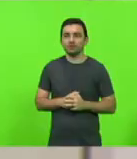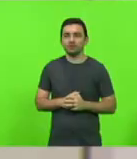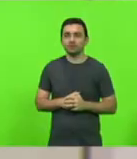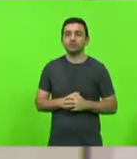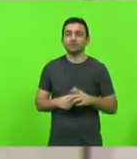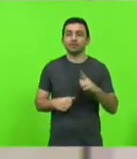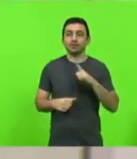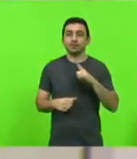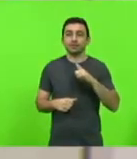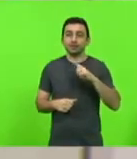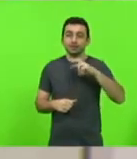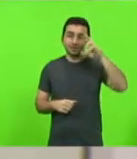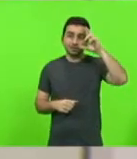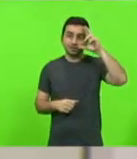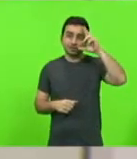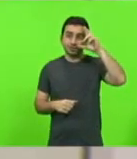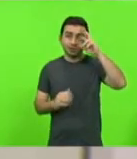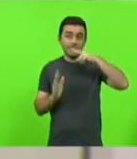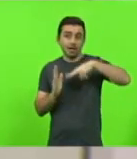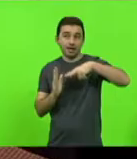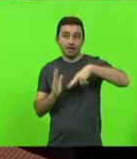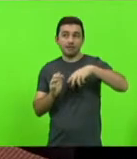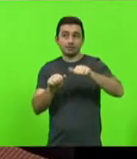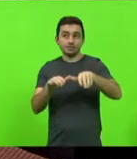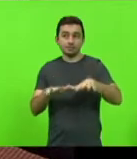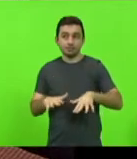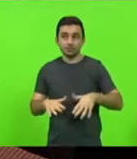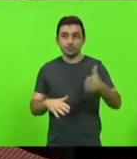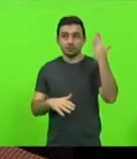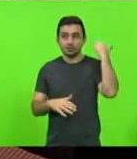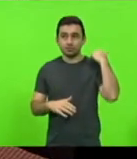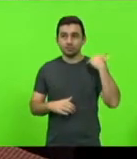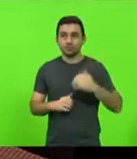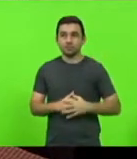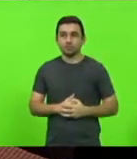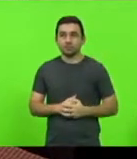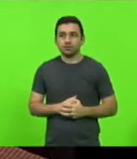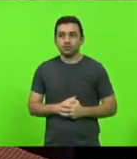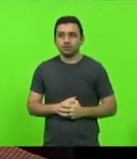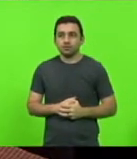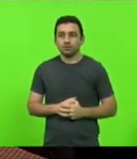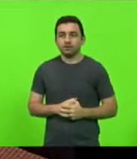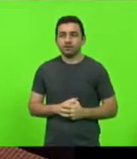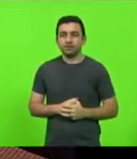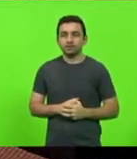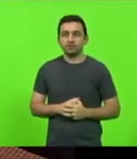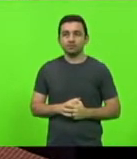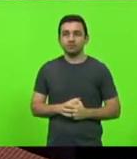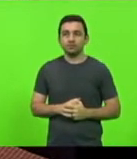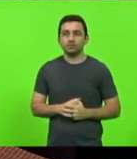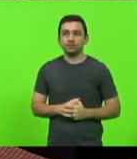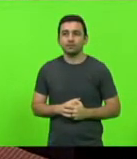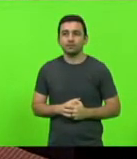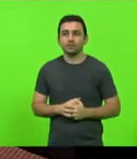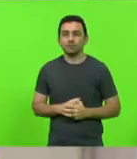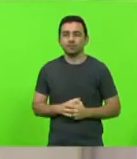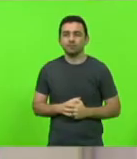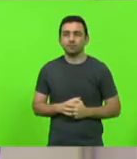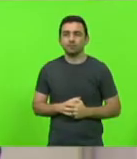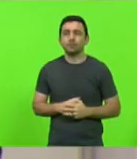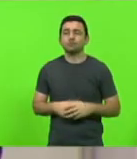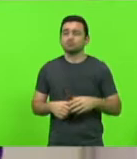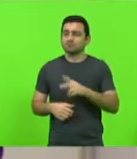que proceda à leitura da ata da sessão anterior. Por favor, deputado Alba. Boa tarde, senhor presidente,